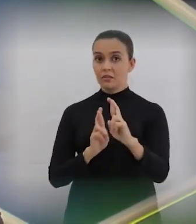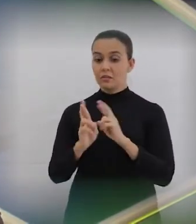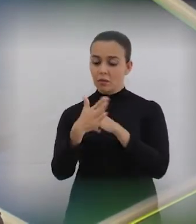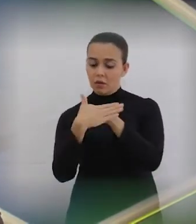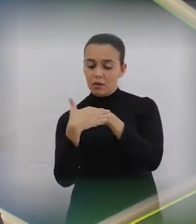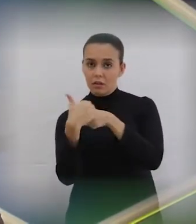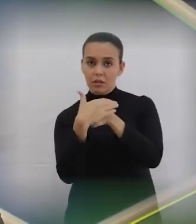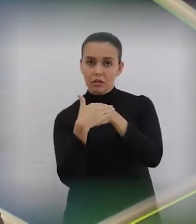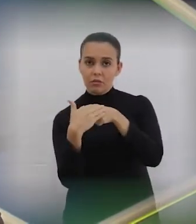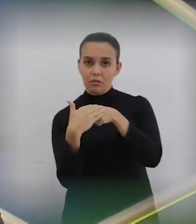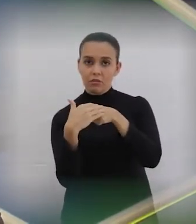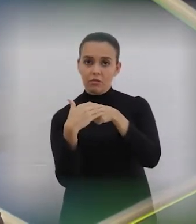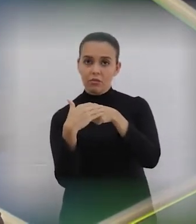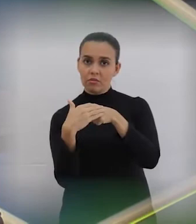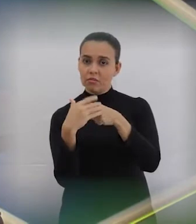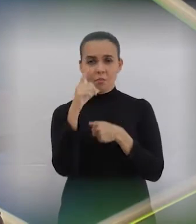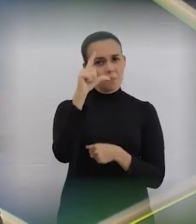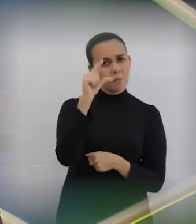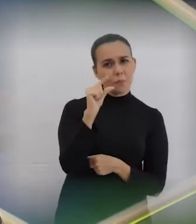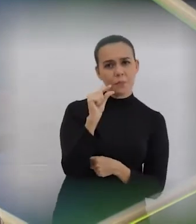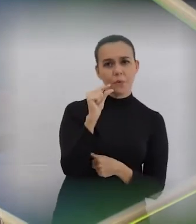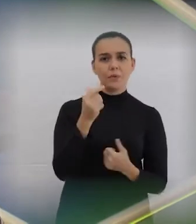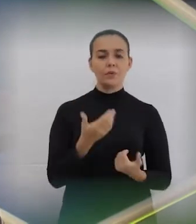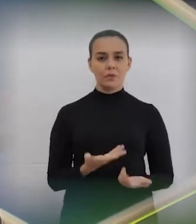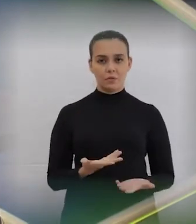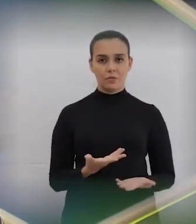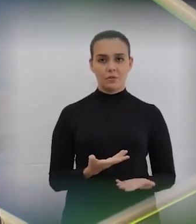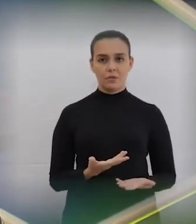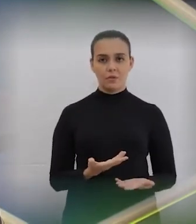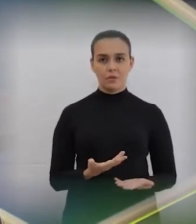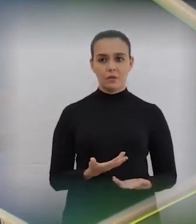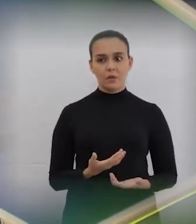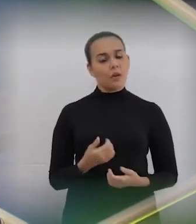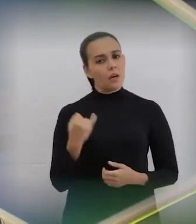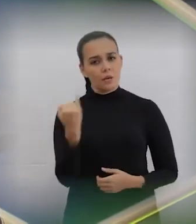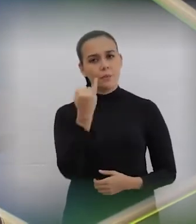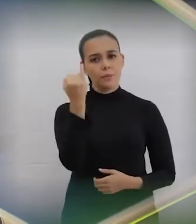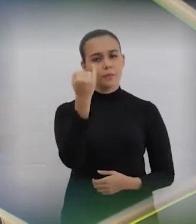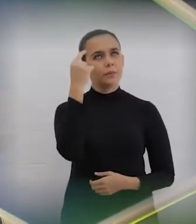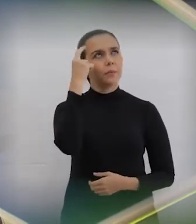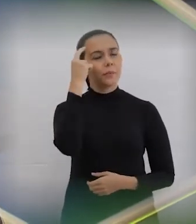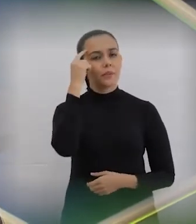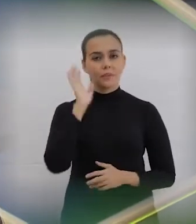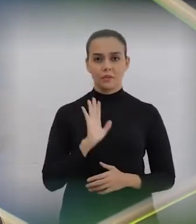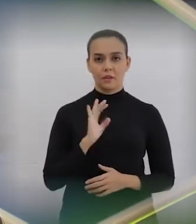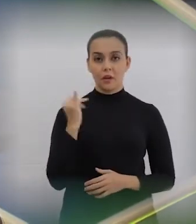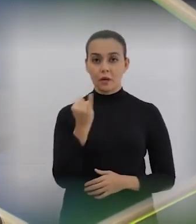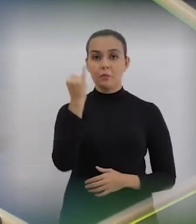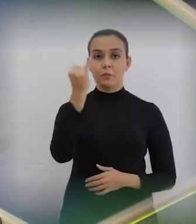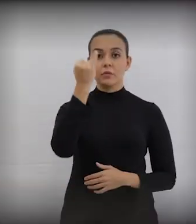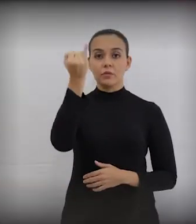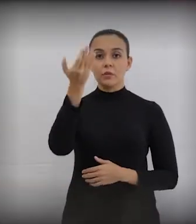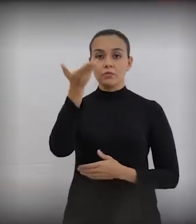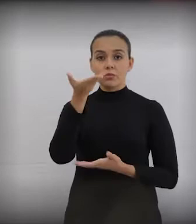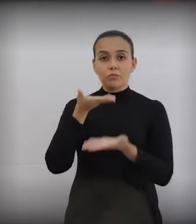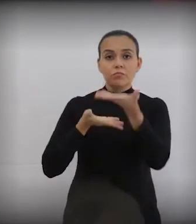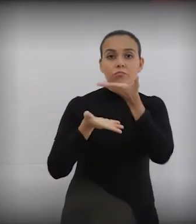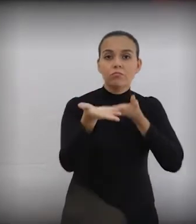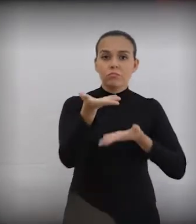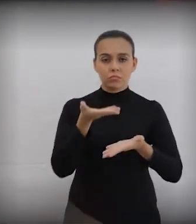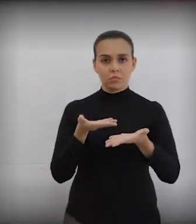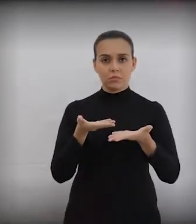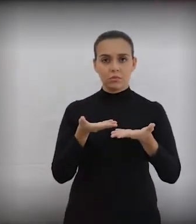relações afetivas, são marcos extremamente importantes que estão falando